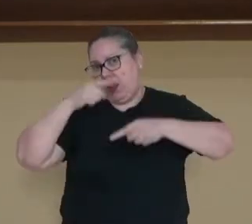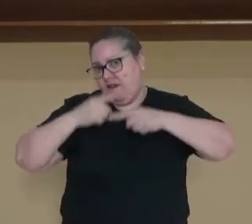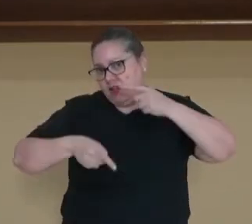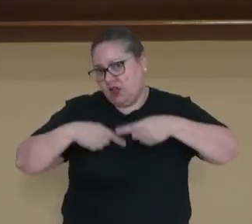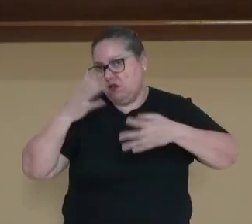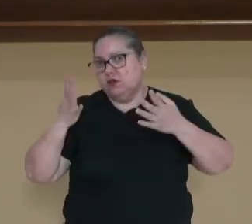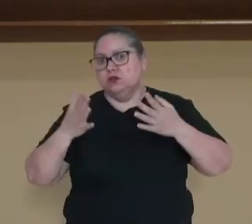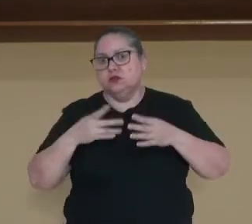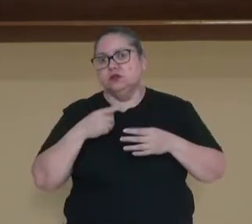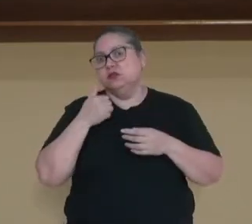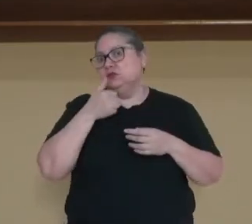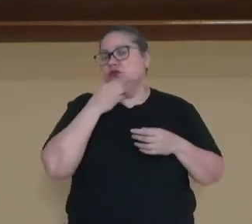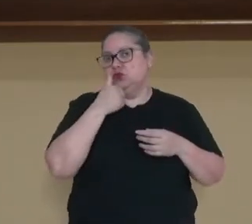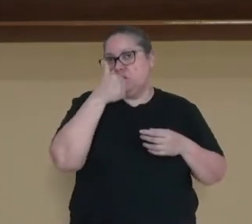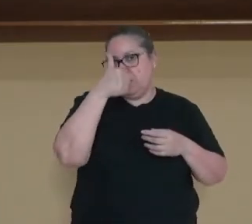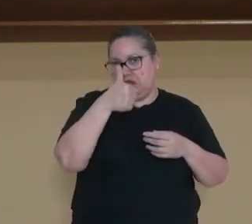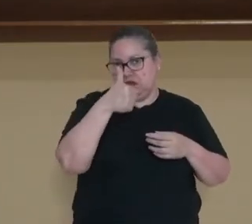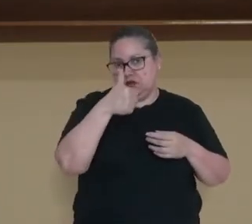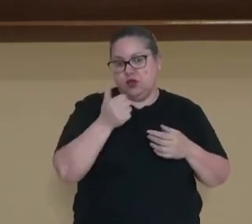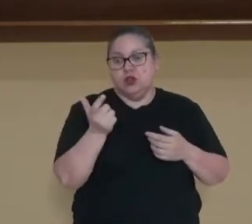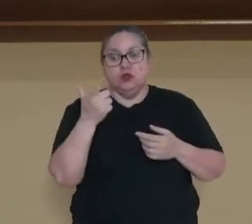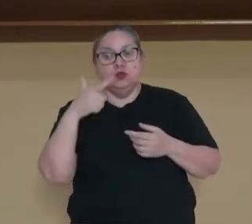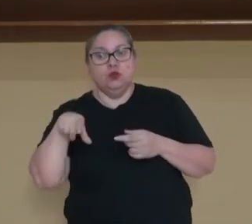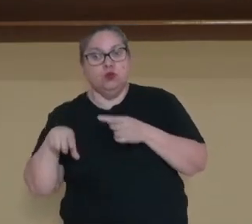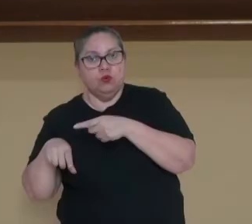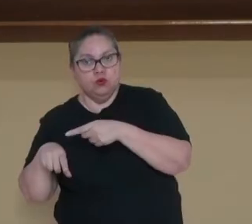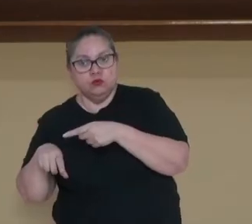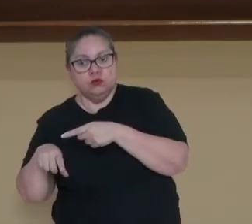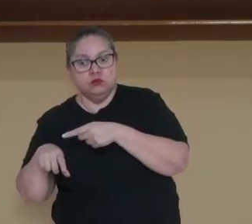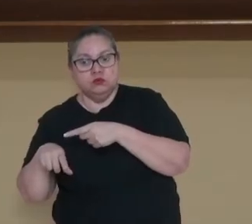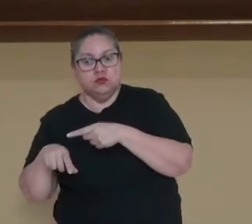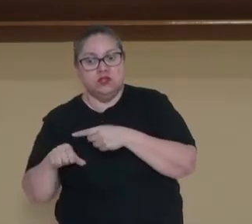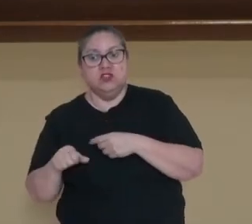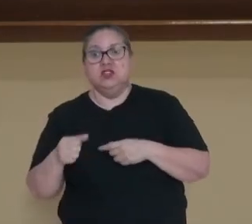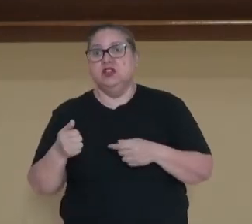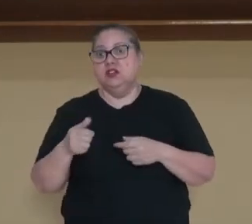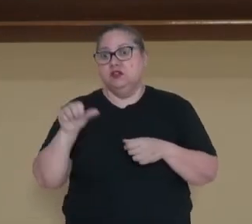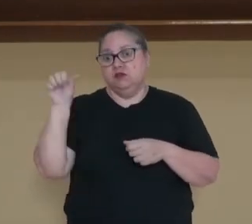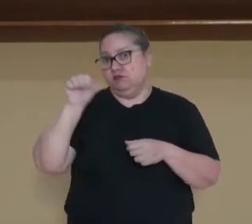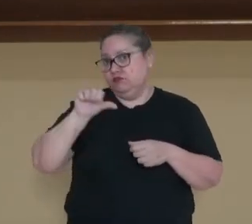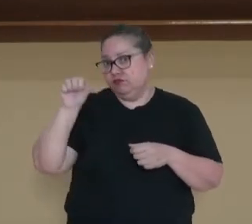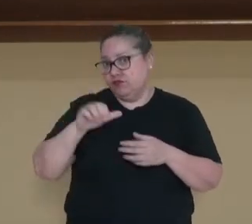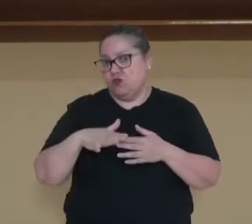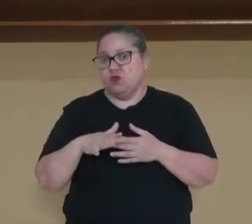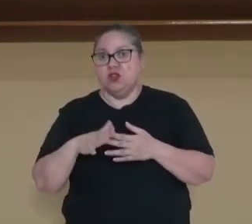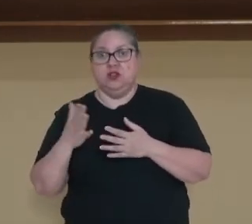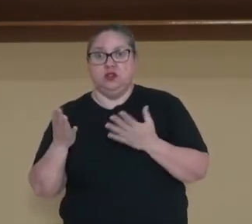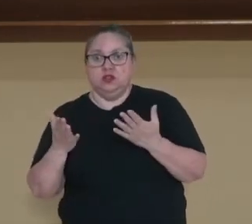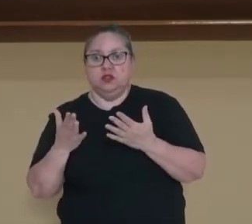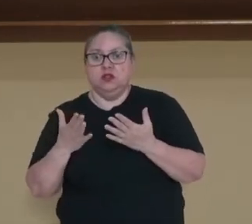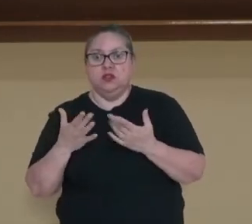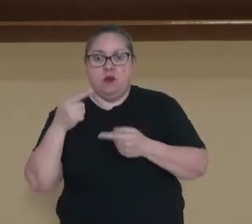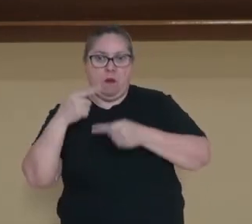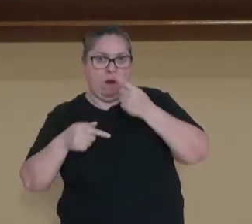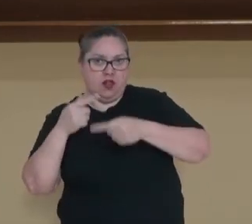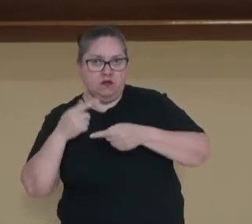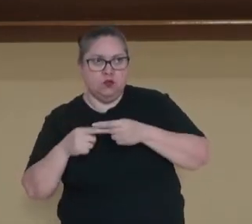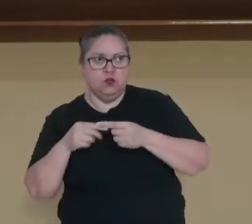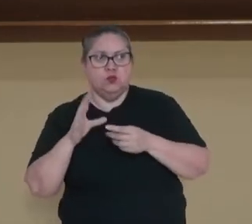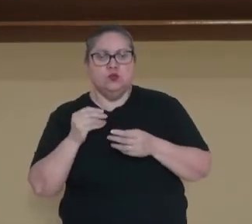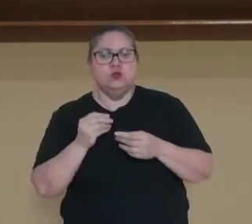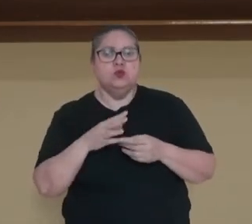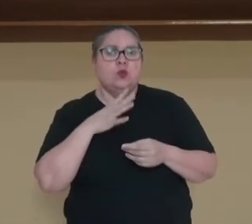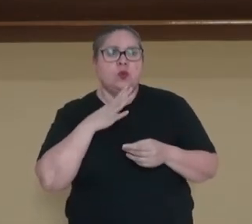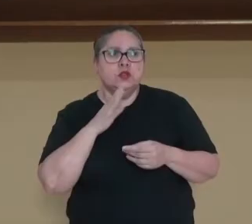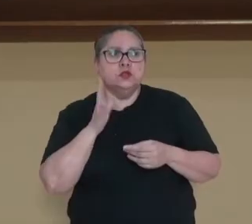estamos dizendo que está tudo bem e no outro a gente está até ofendendo a outra pessoa, né? Muitos conhecem o gesto,